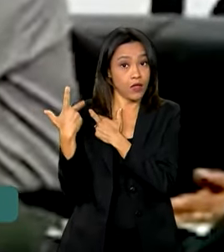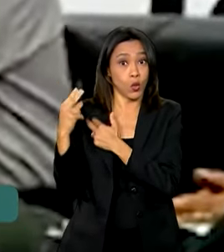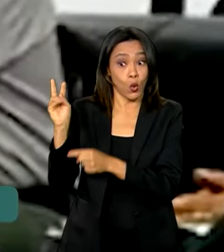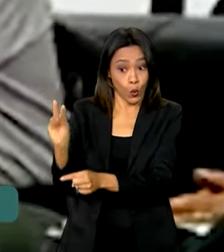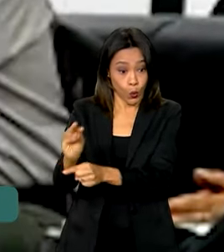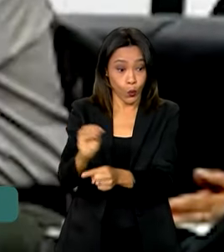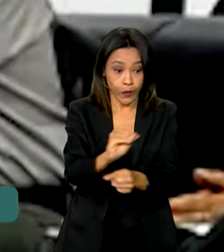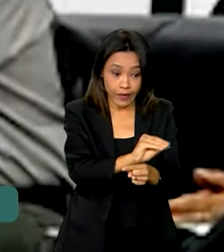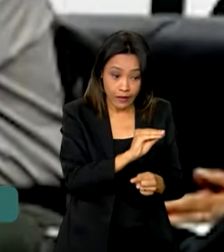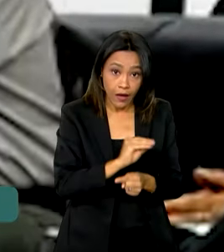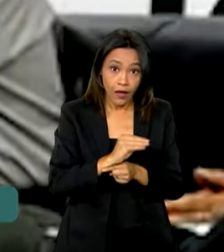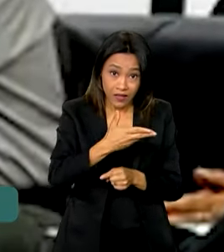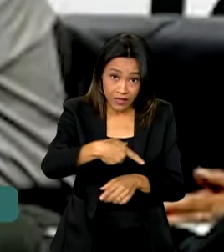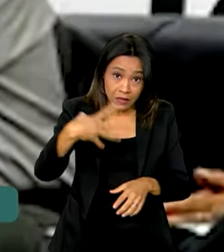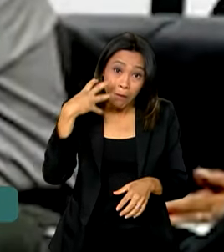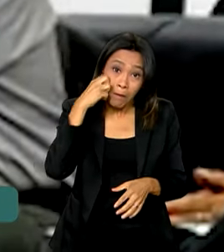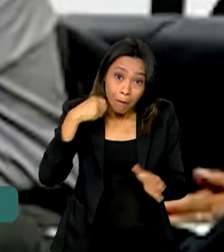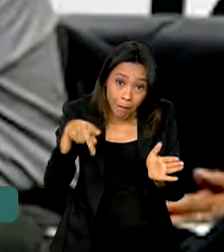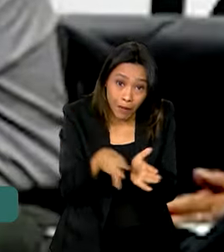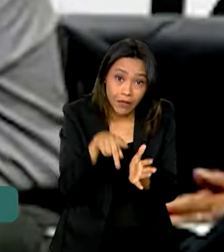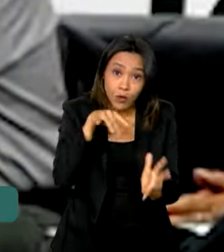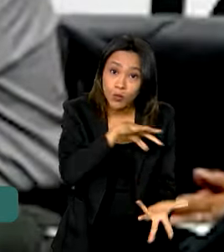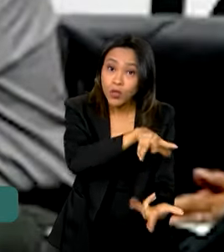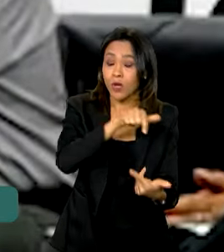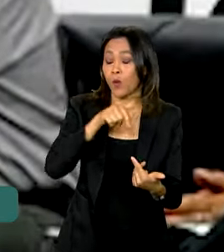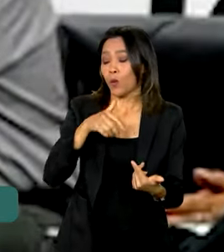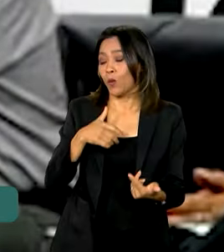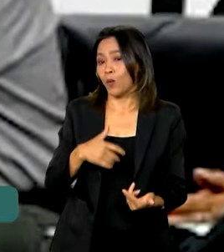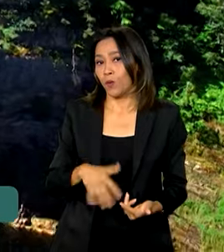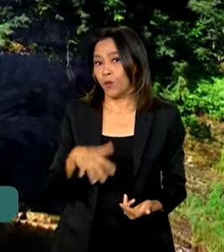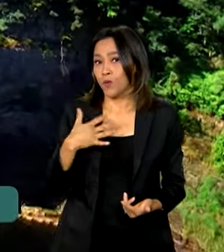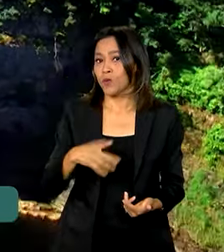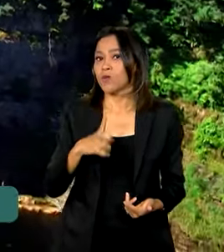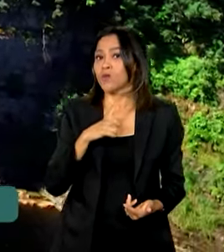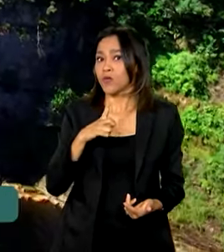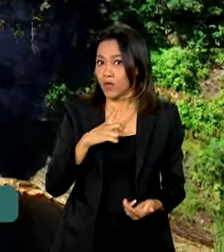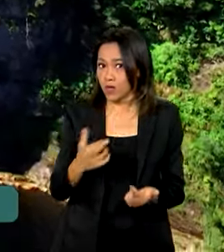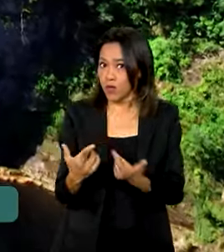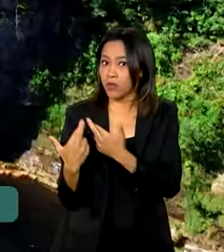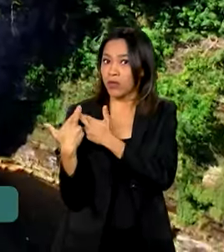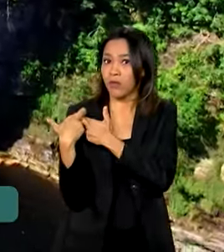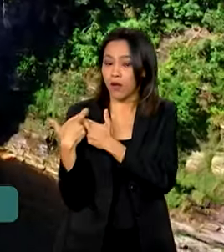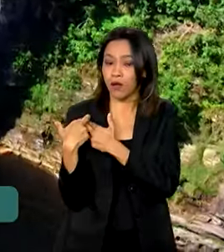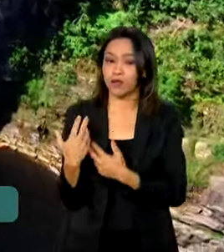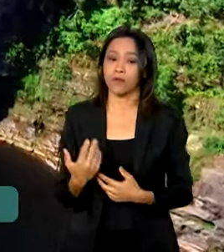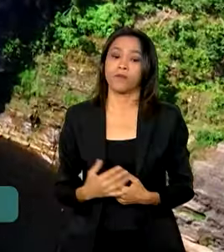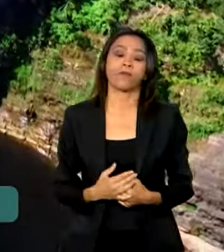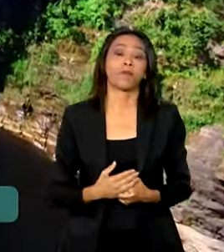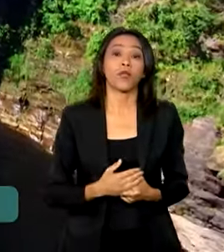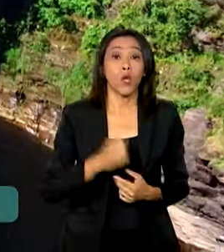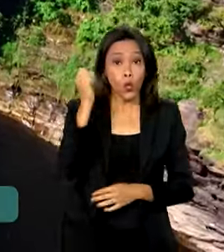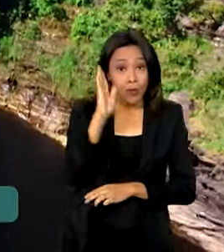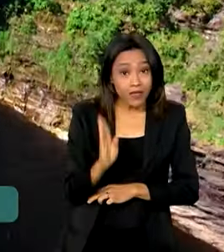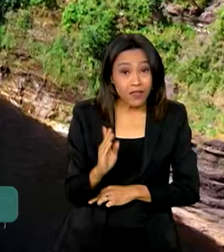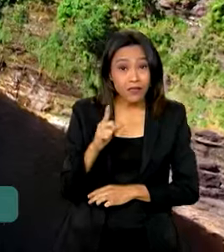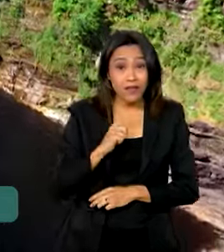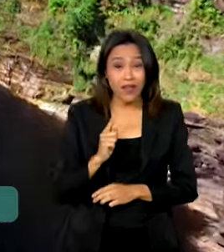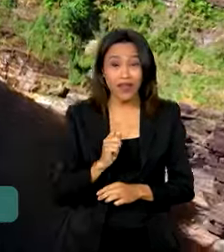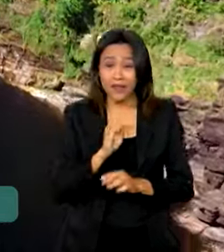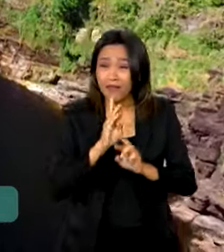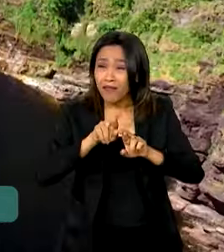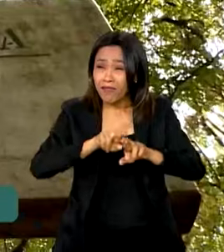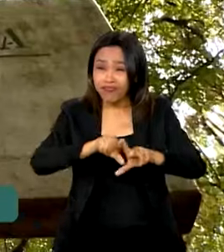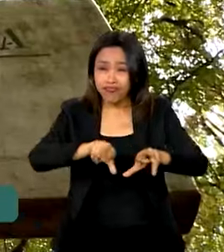um patrimônio mundial requer, portanto, bastante responsabilidade. O Brasil, que é o país que tem a maior biodiversidade do mundo, né?